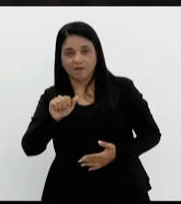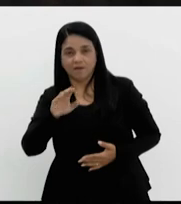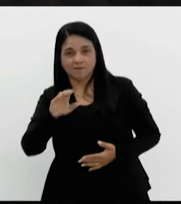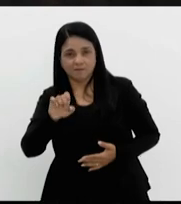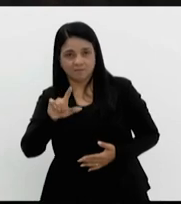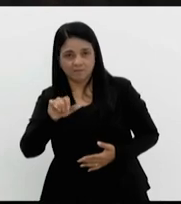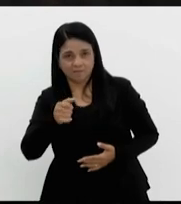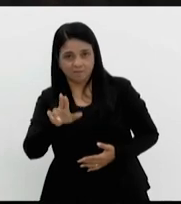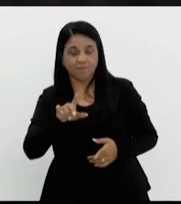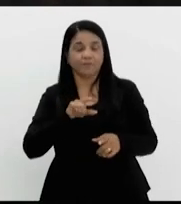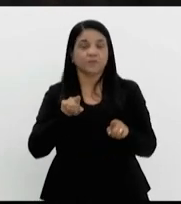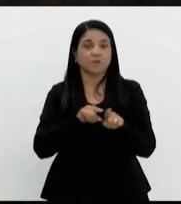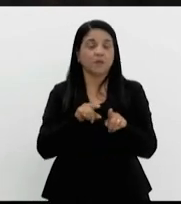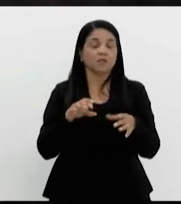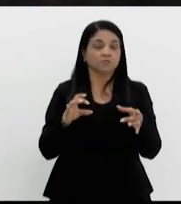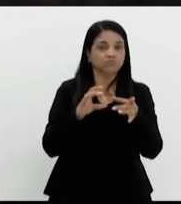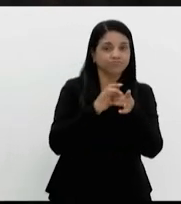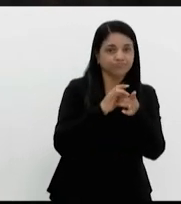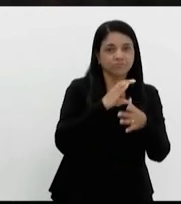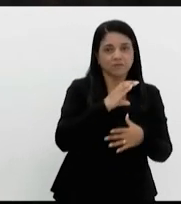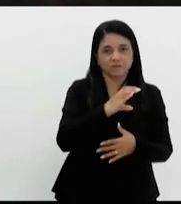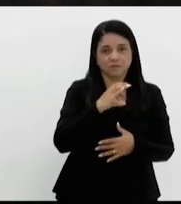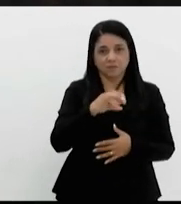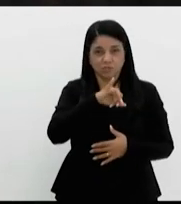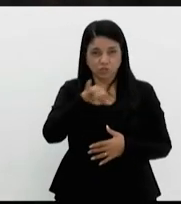seguir, para se tornar lei.